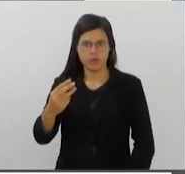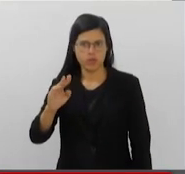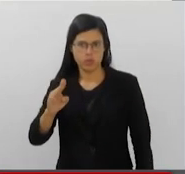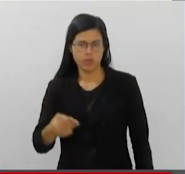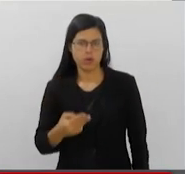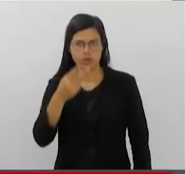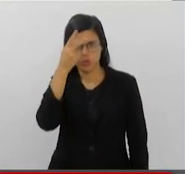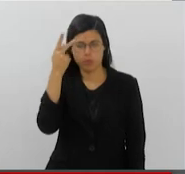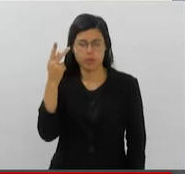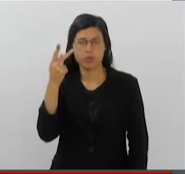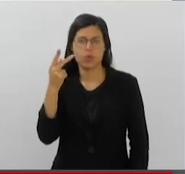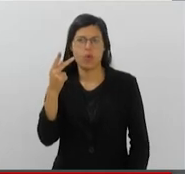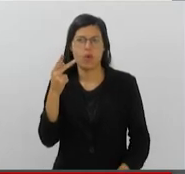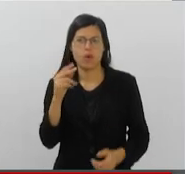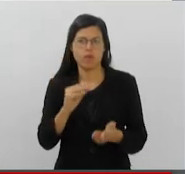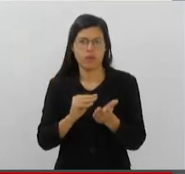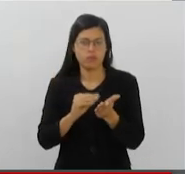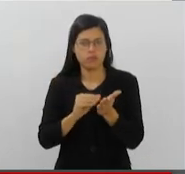grave.